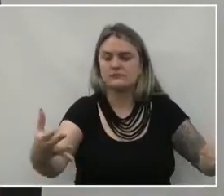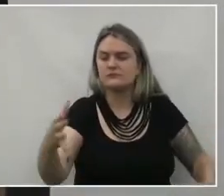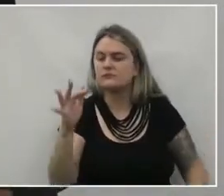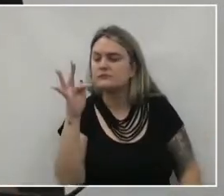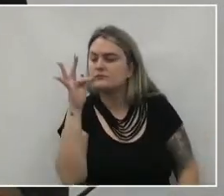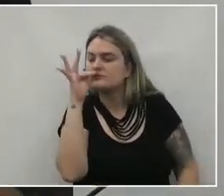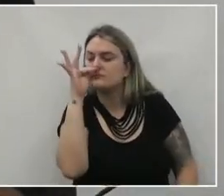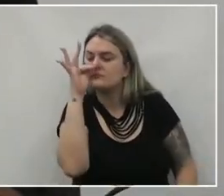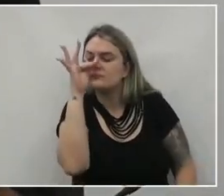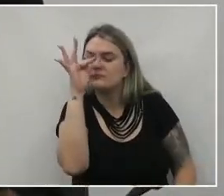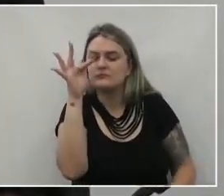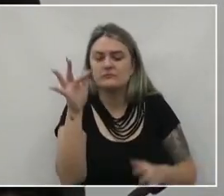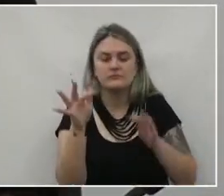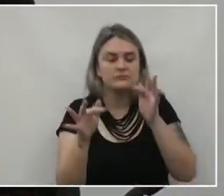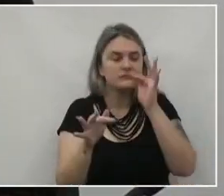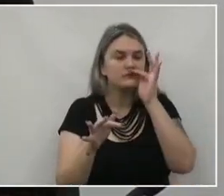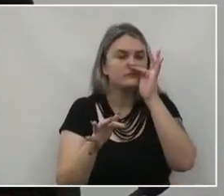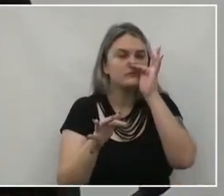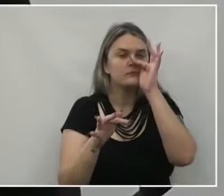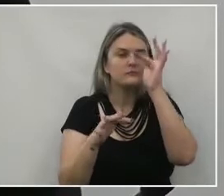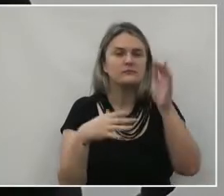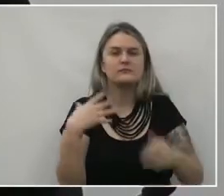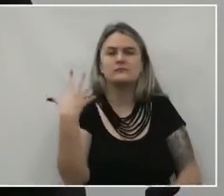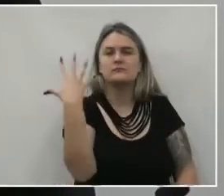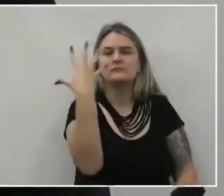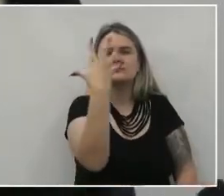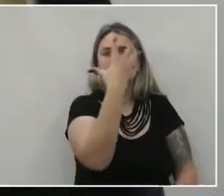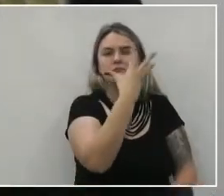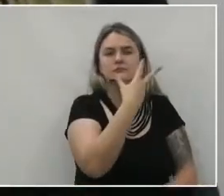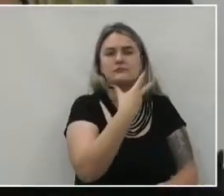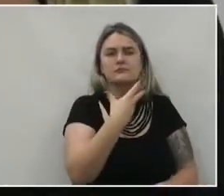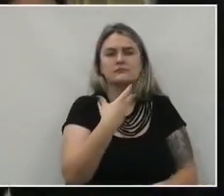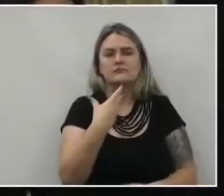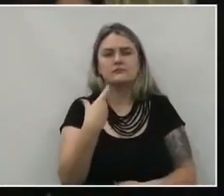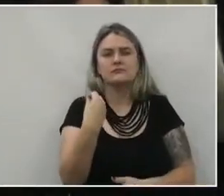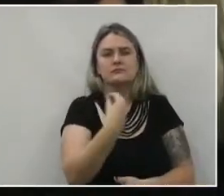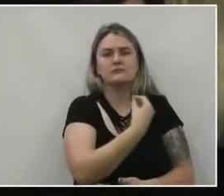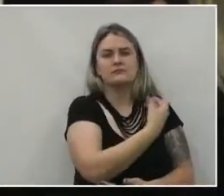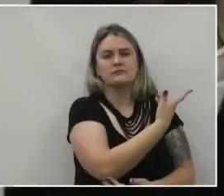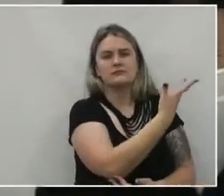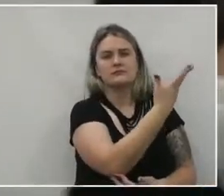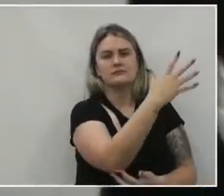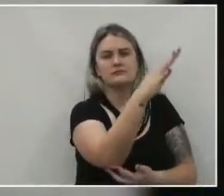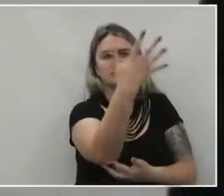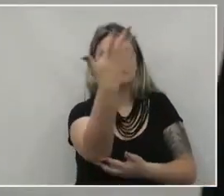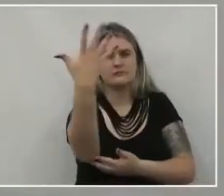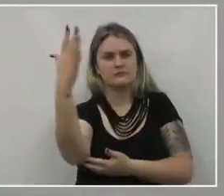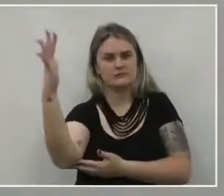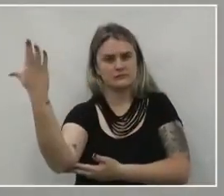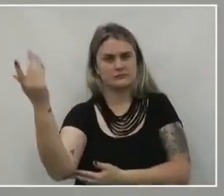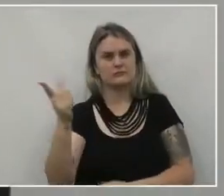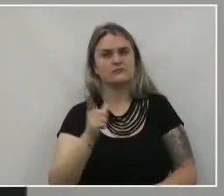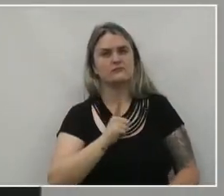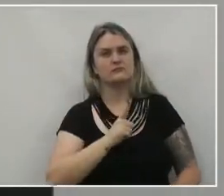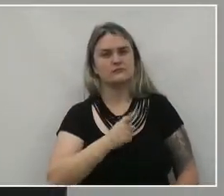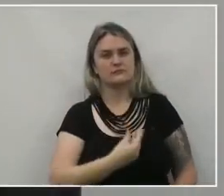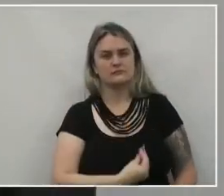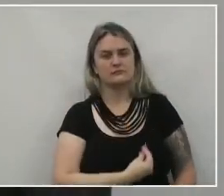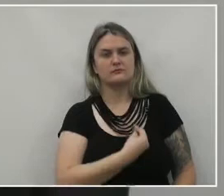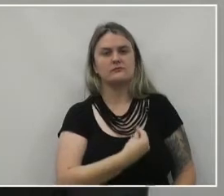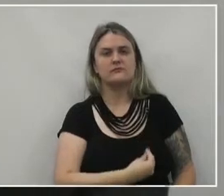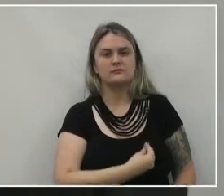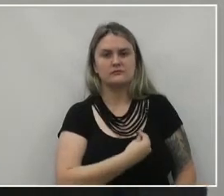terra, mais que a vida Teus insonhos limpos, campos, cremas, flores Nossos